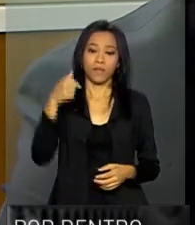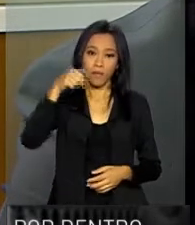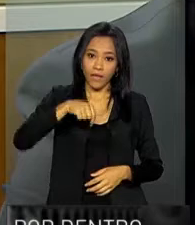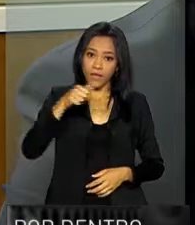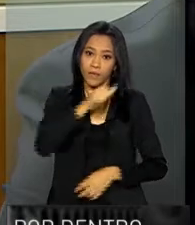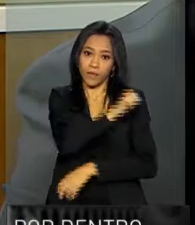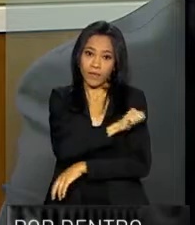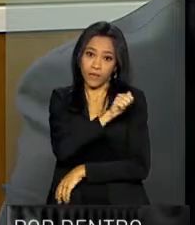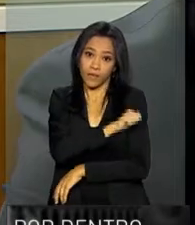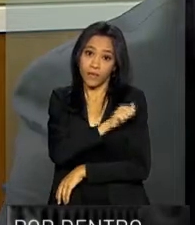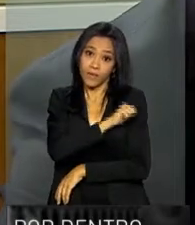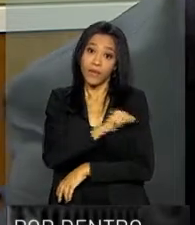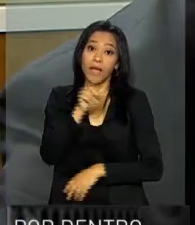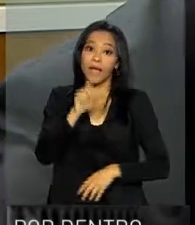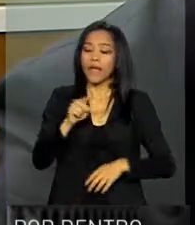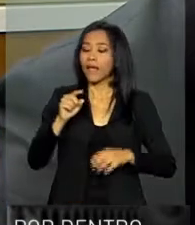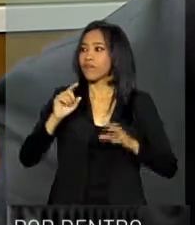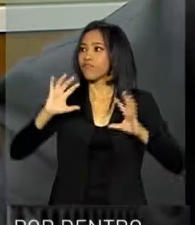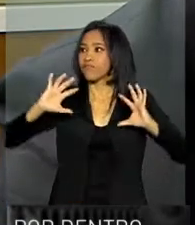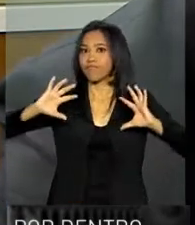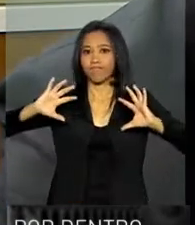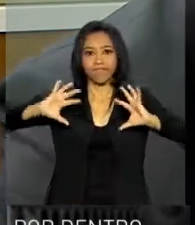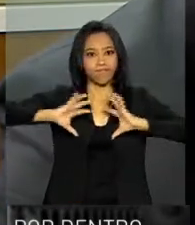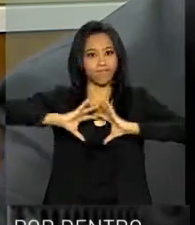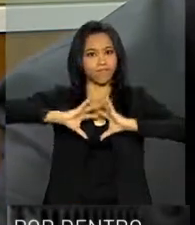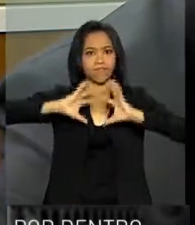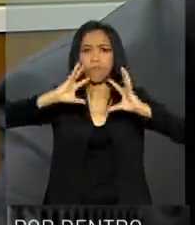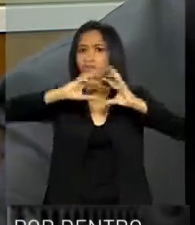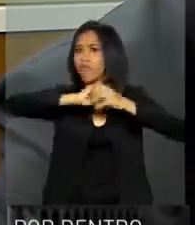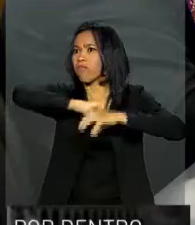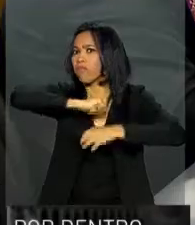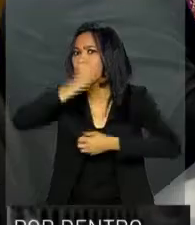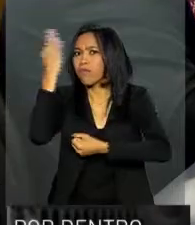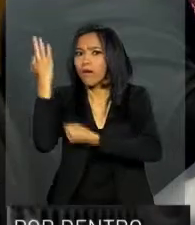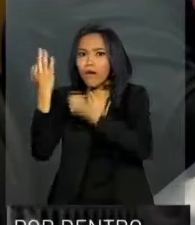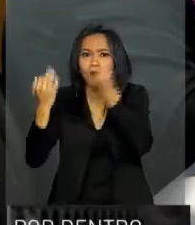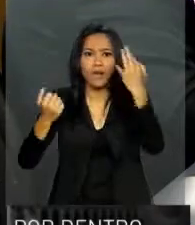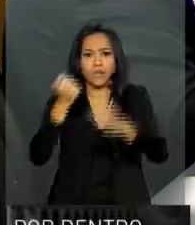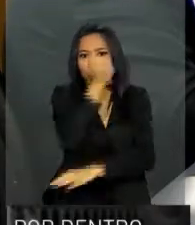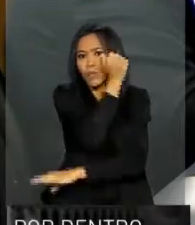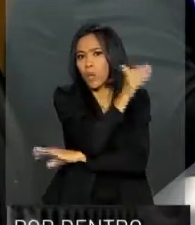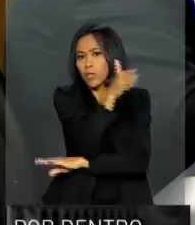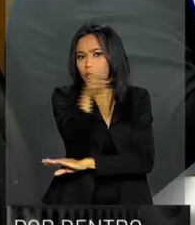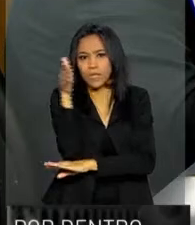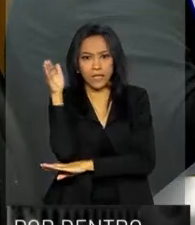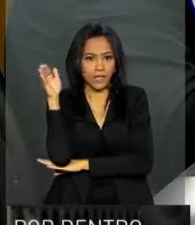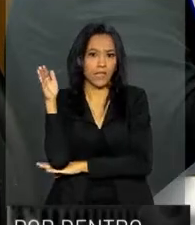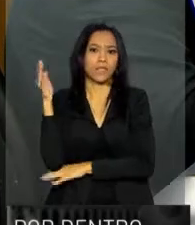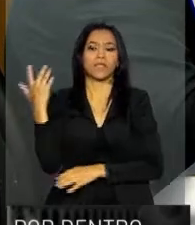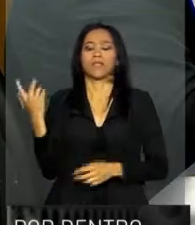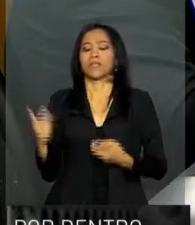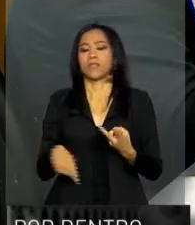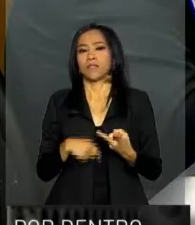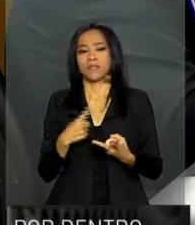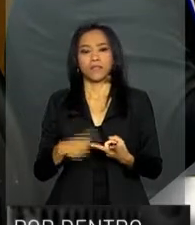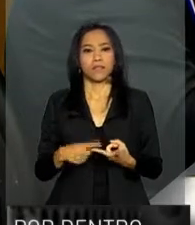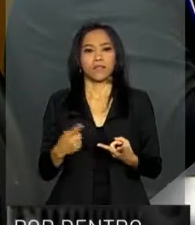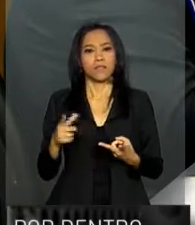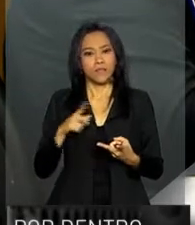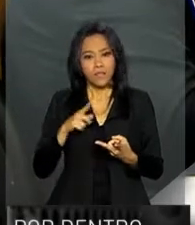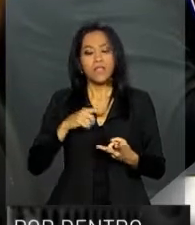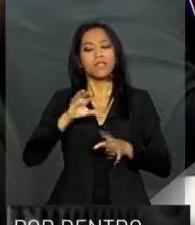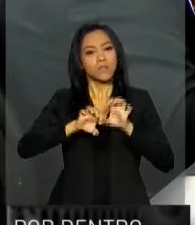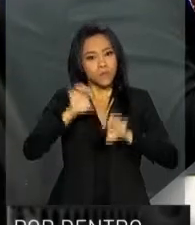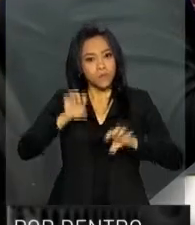maior do que antes dos grandes eventos têm o dobro do número de hotéis fora eu bebi demais é uma estruturação